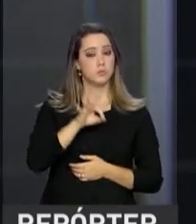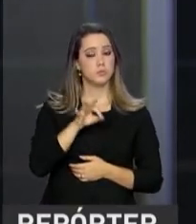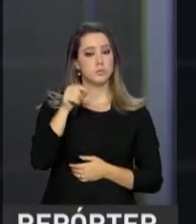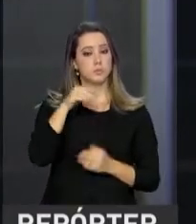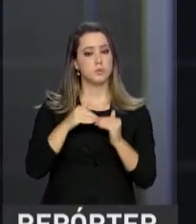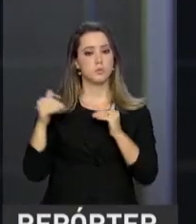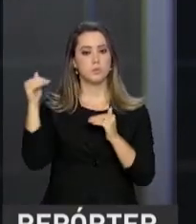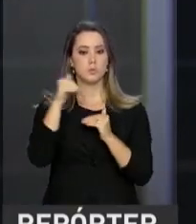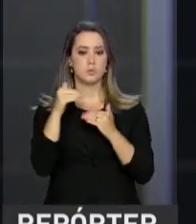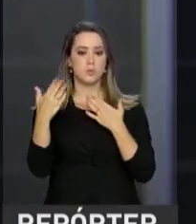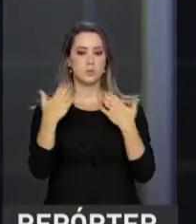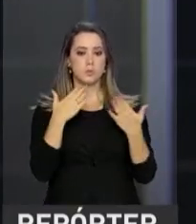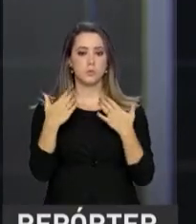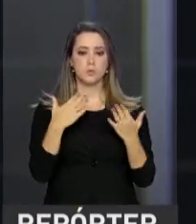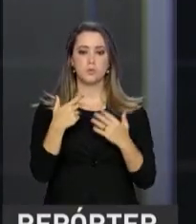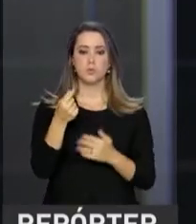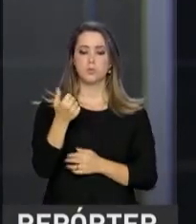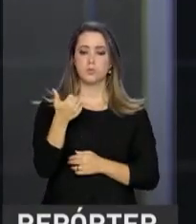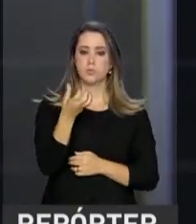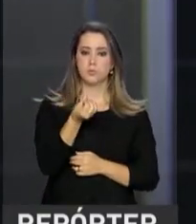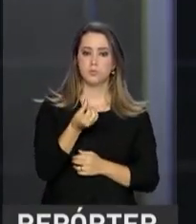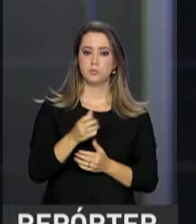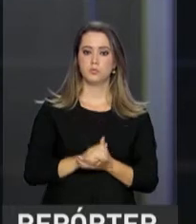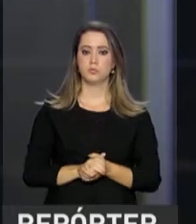maior do que em 2016